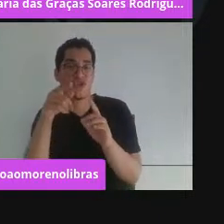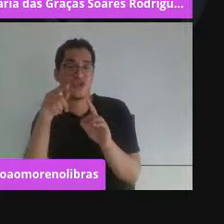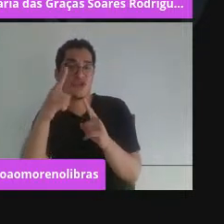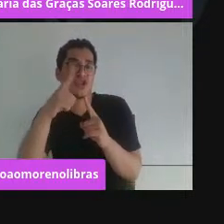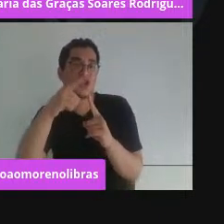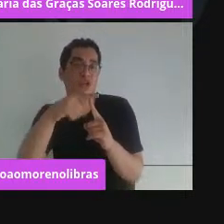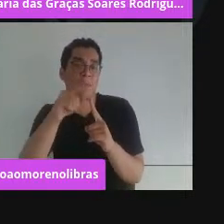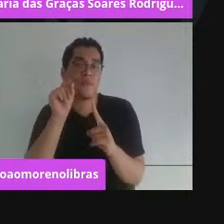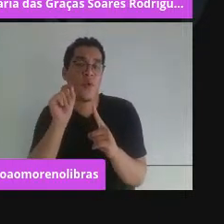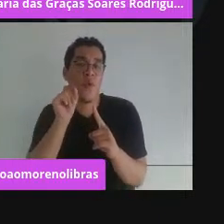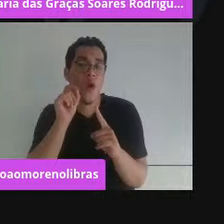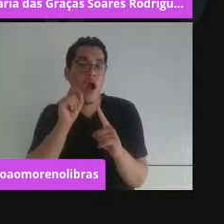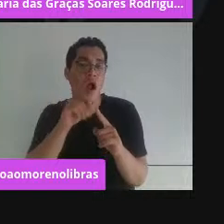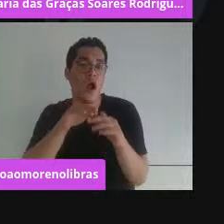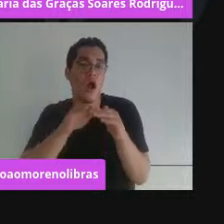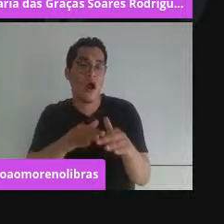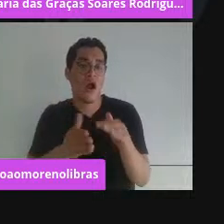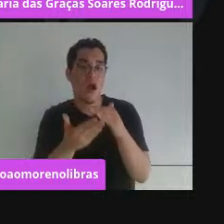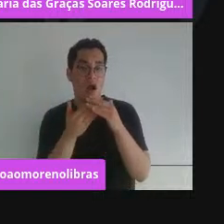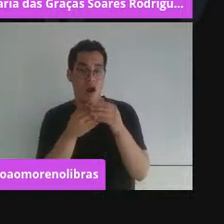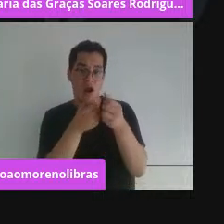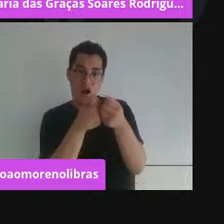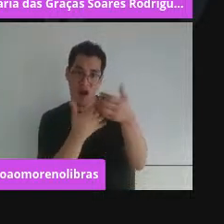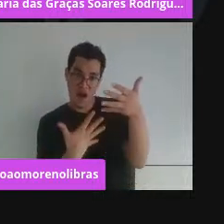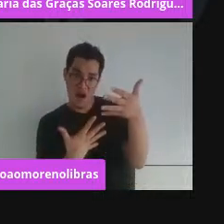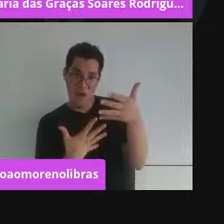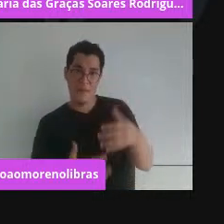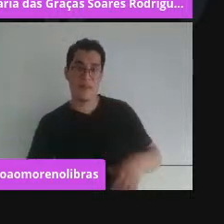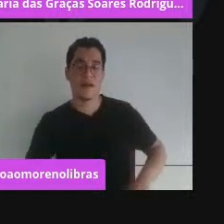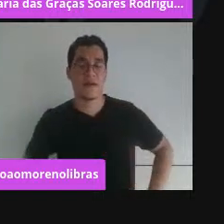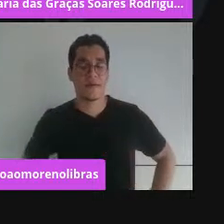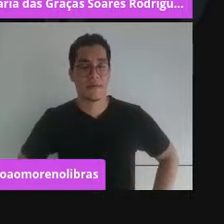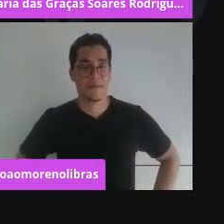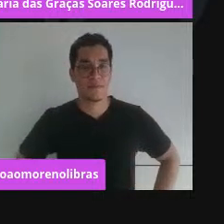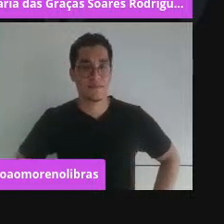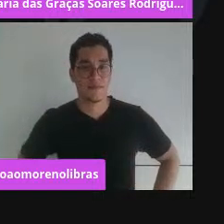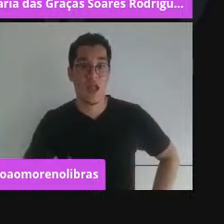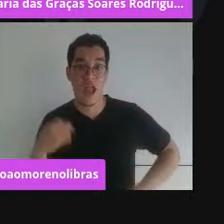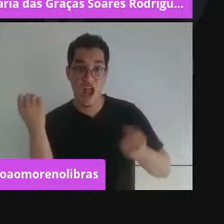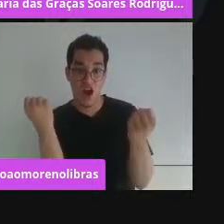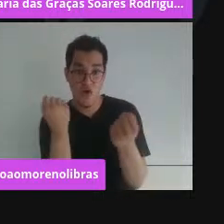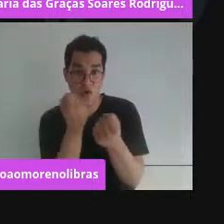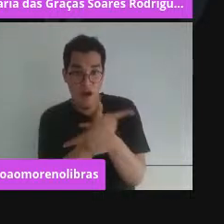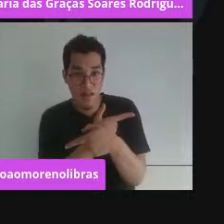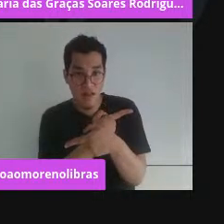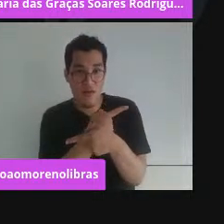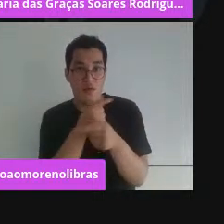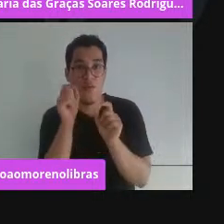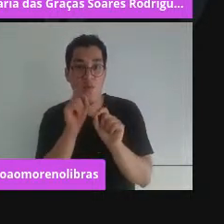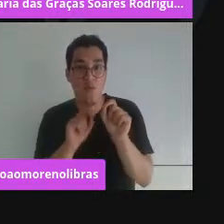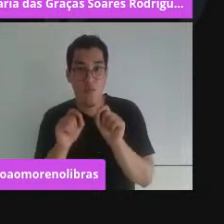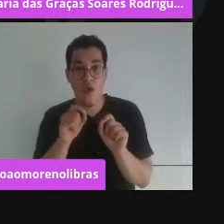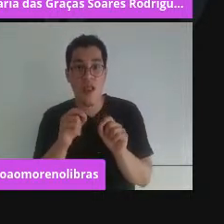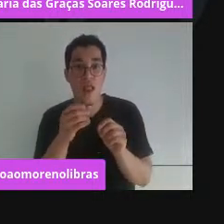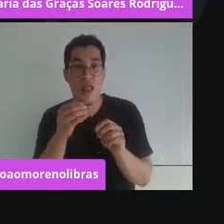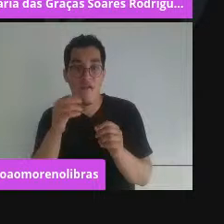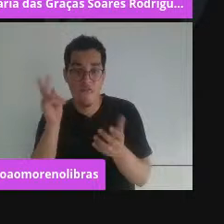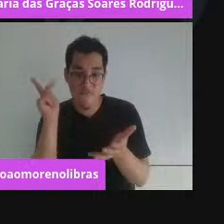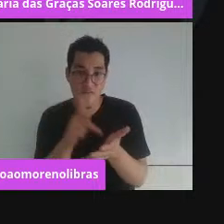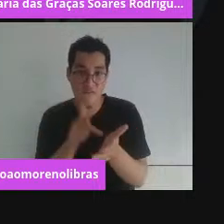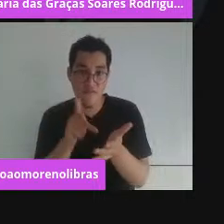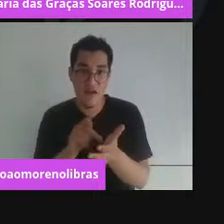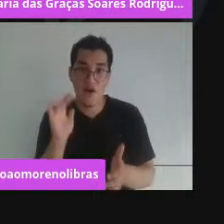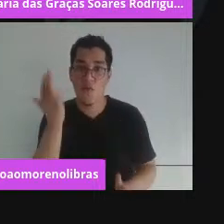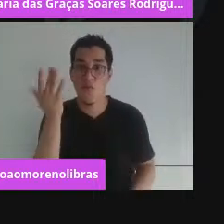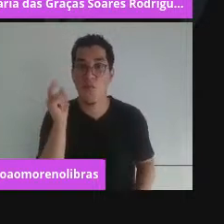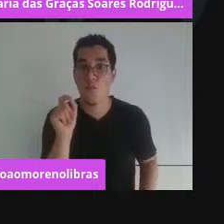manchete, ela mostra de forma antagônica o fato, né? Há o Moro que diz uma coisa